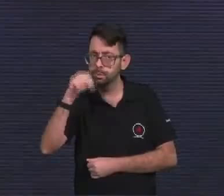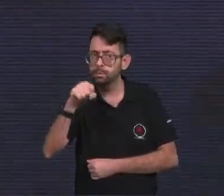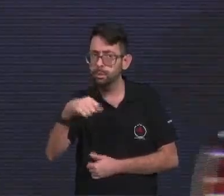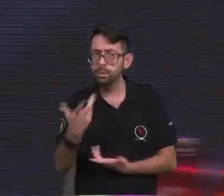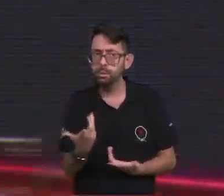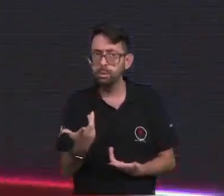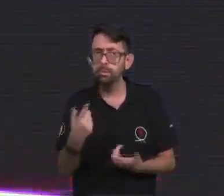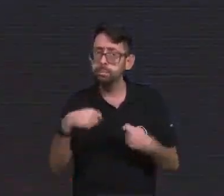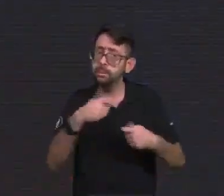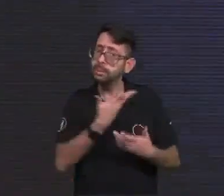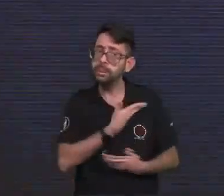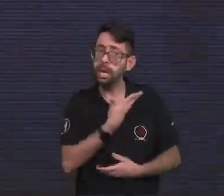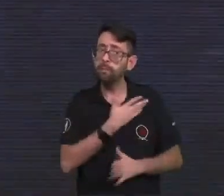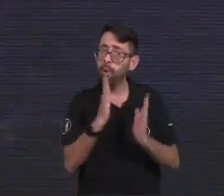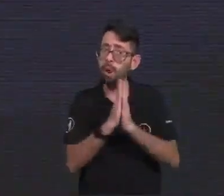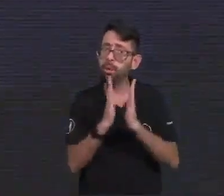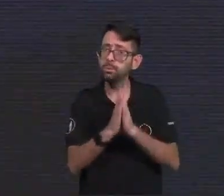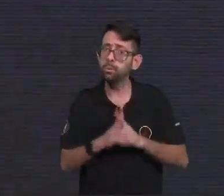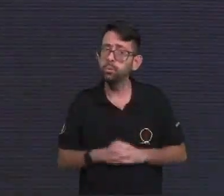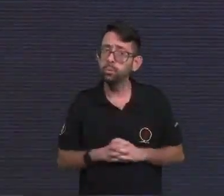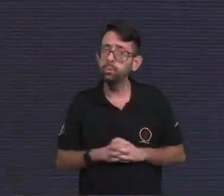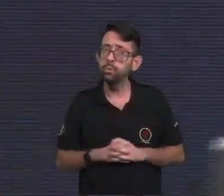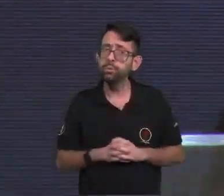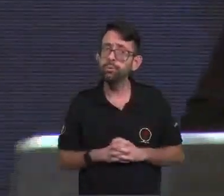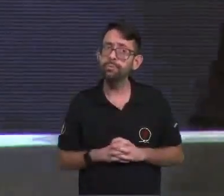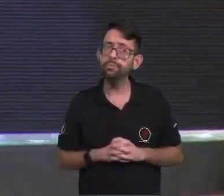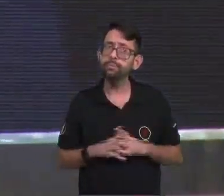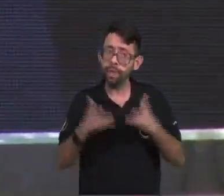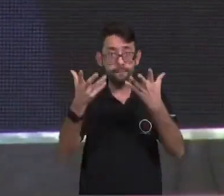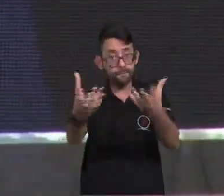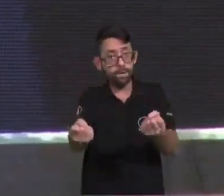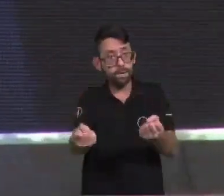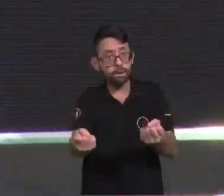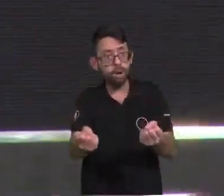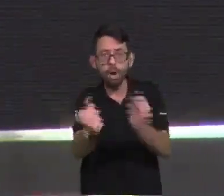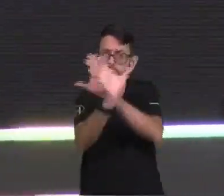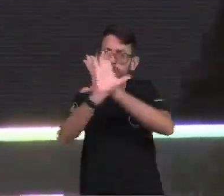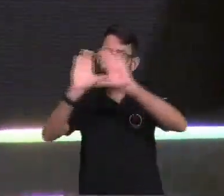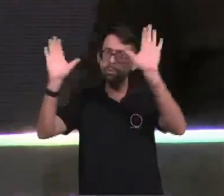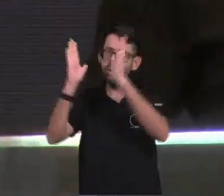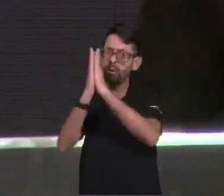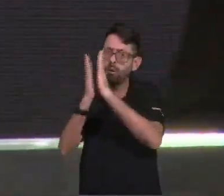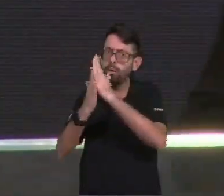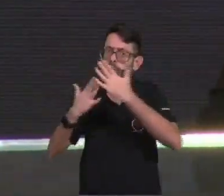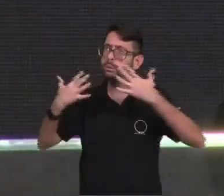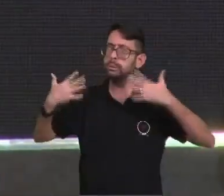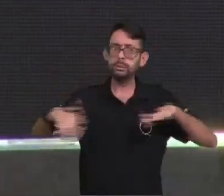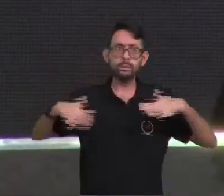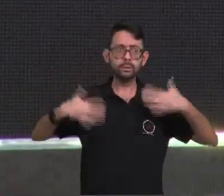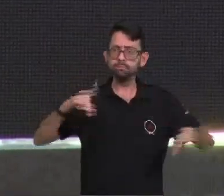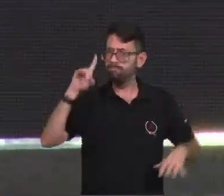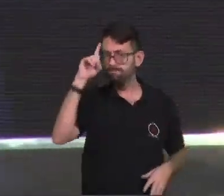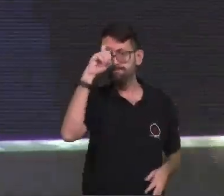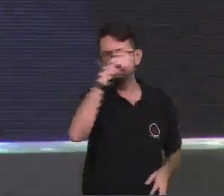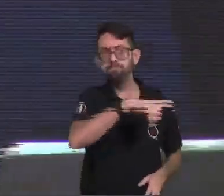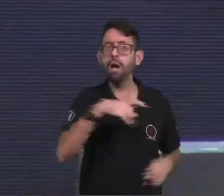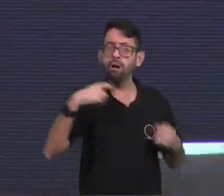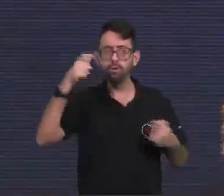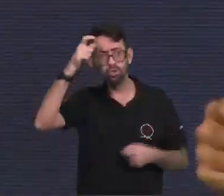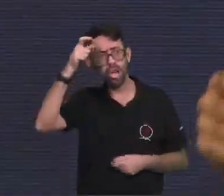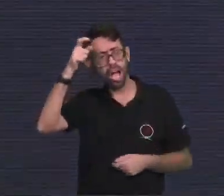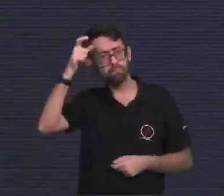tem que ter gente de oração. Gente que você pode falar, irmão, vamos enviar uma mensagem aí para o céu, porque a chapa está quente, mano. Satanás está